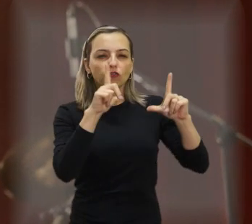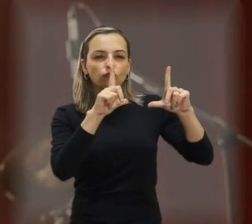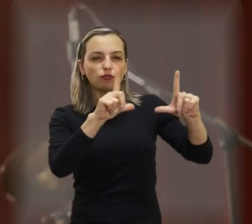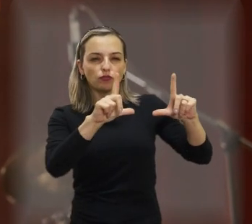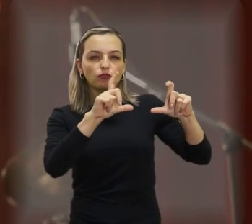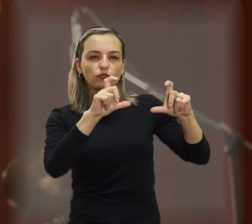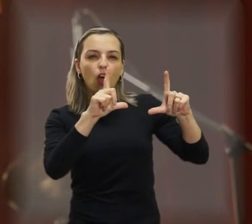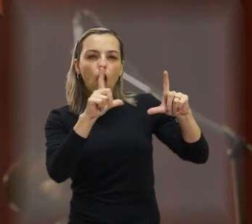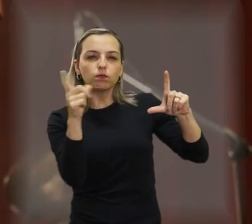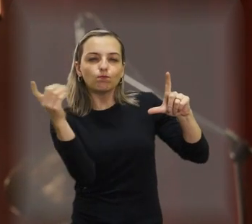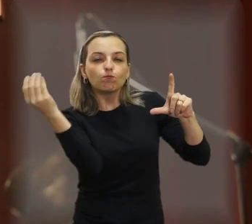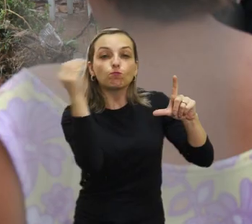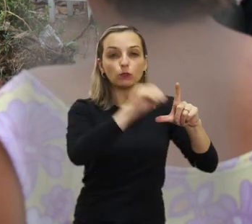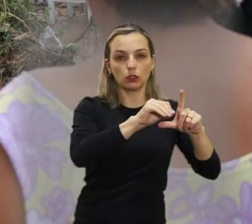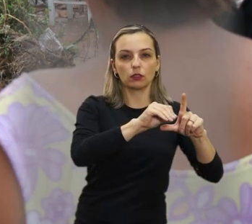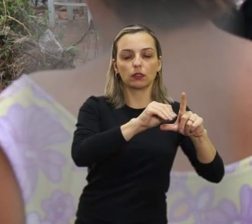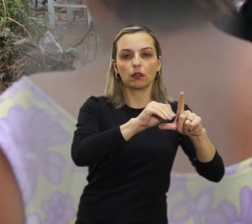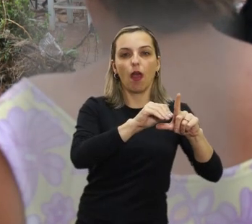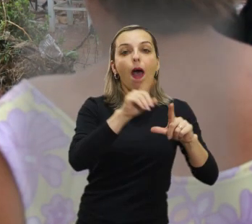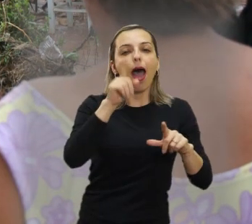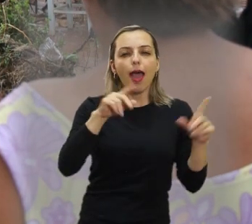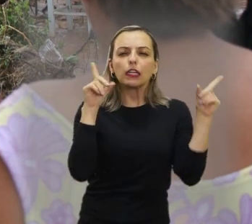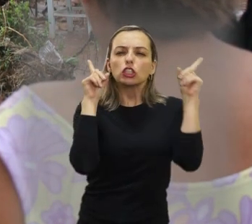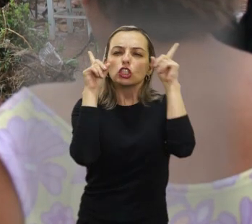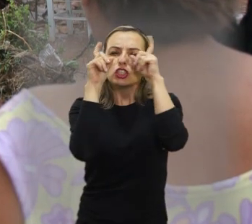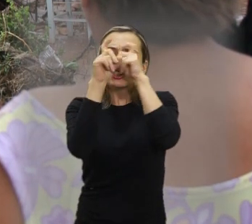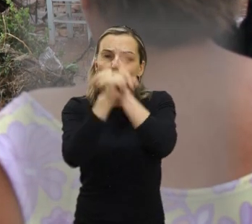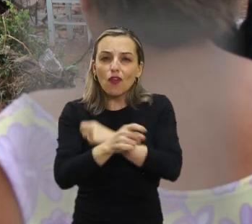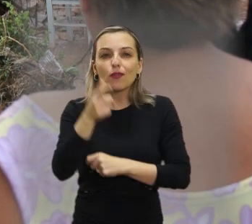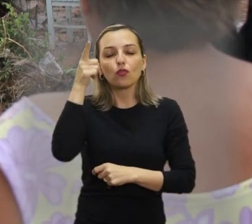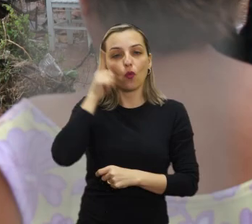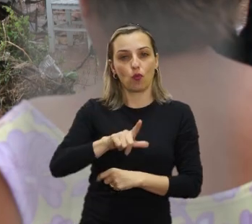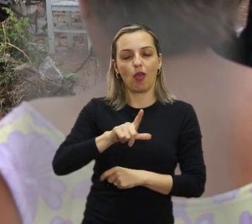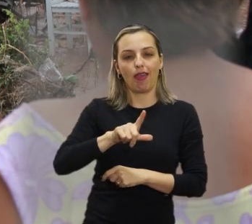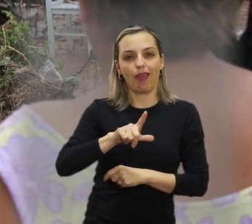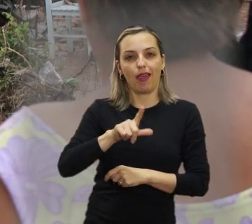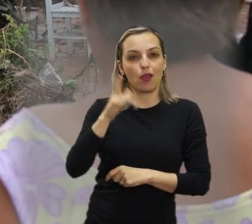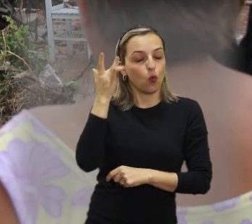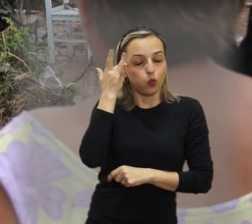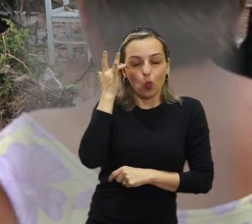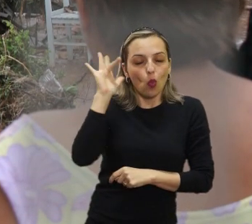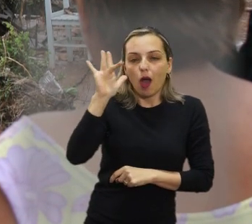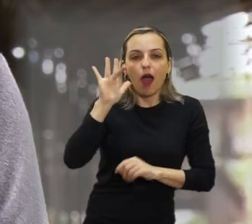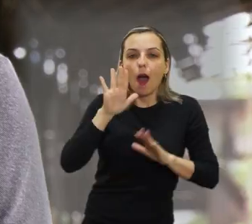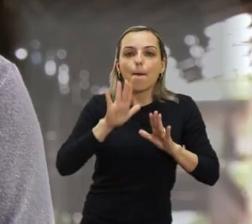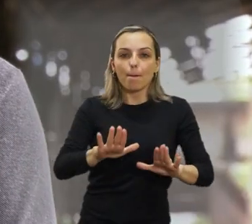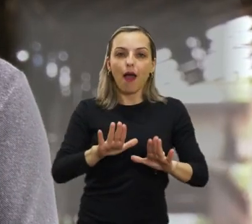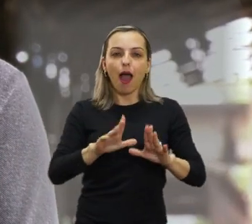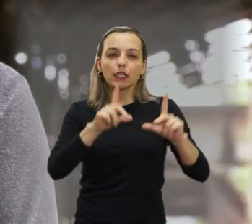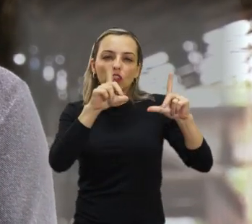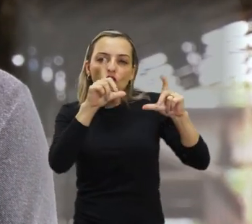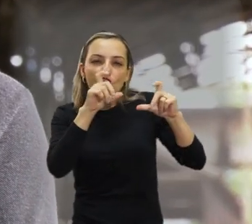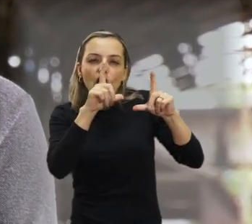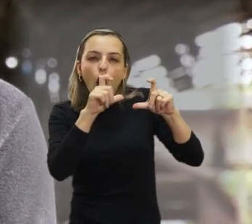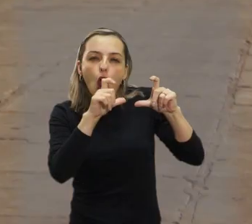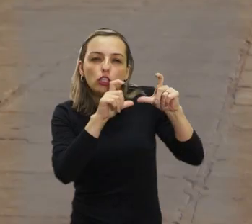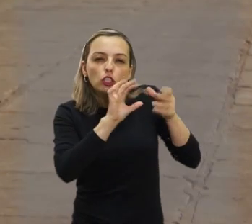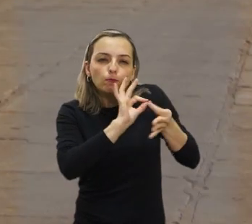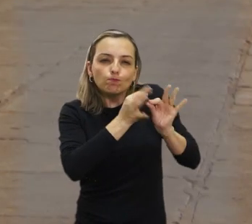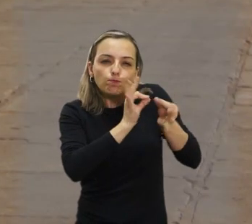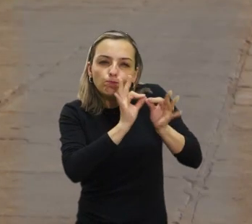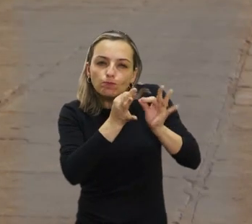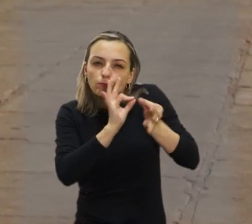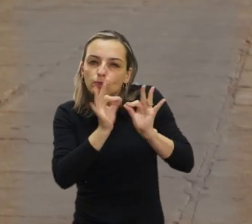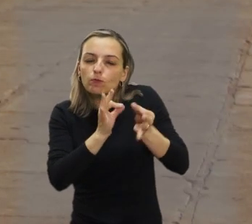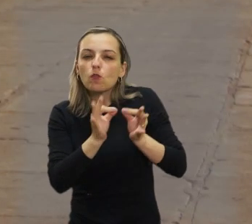quem está olhando para a foto faça parte daquele ambiente, assim, se imagine naquele ambiente. É uma proposta bem difícil, né? Eu não